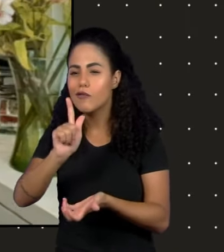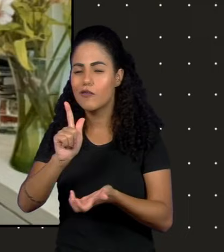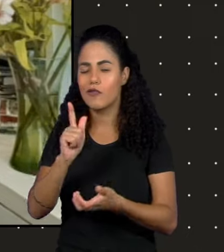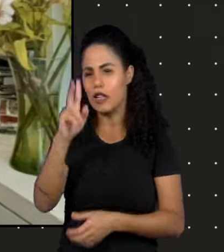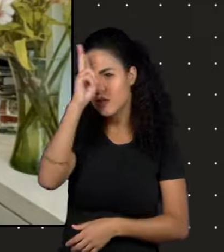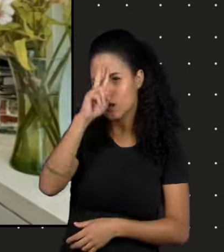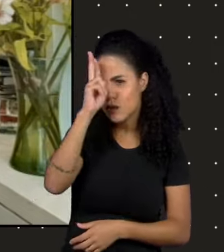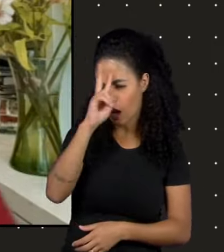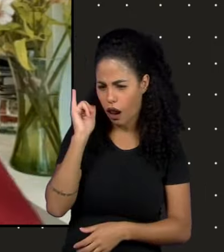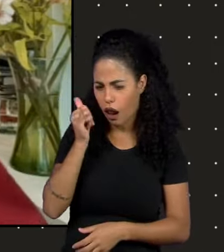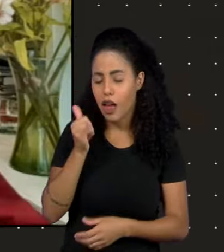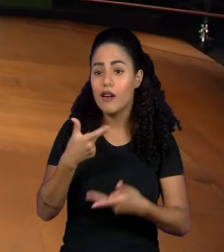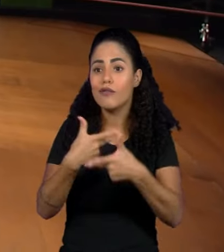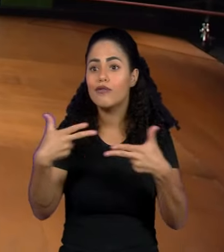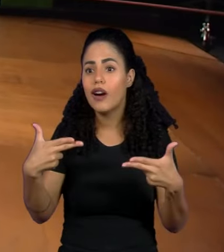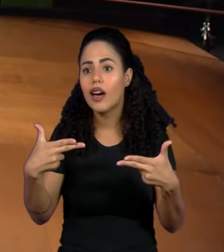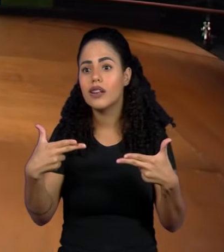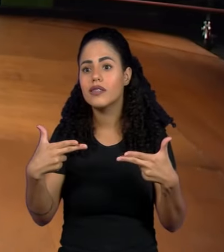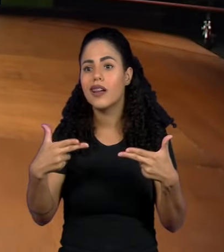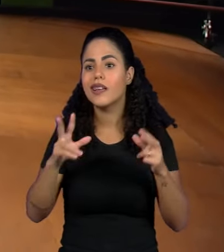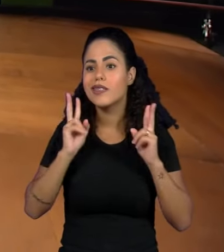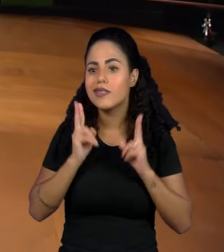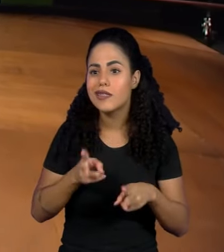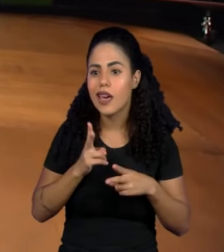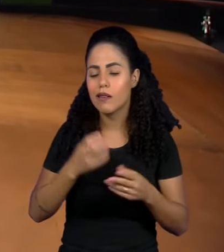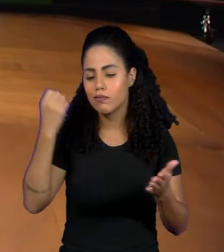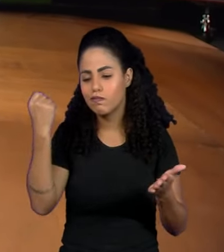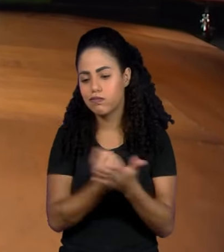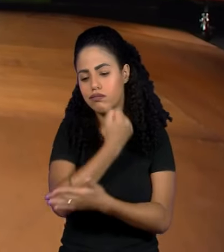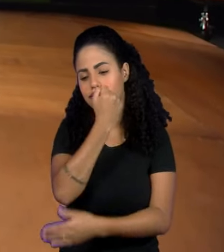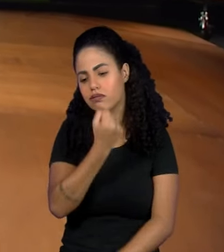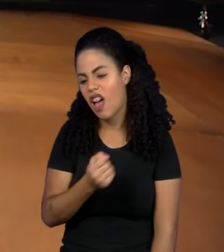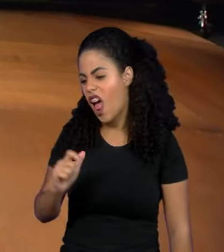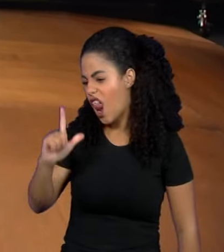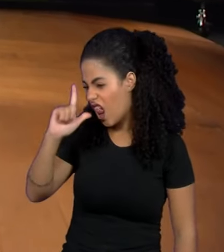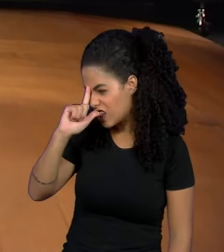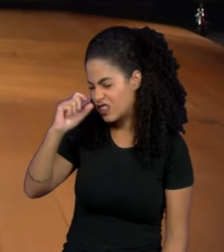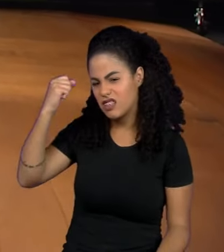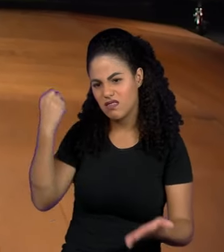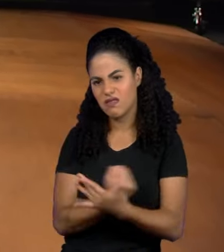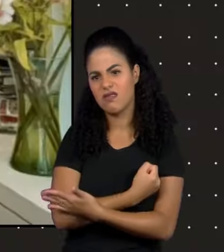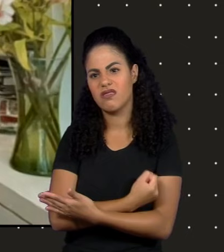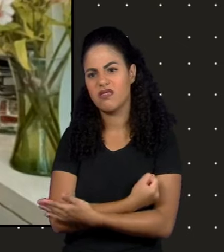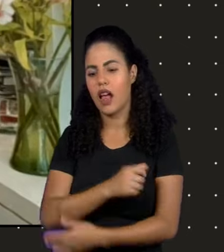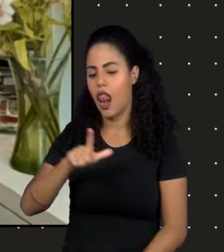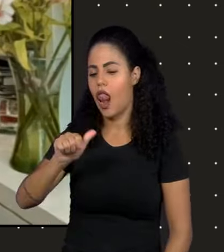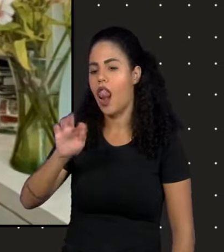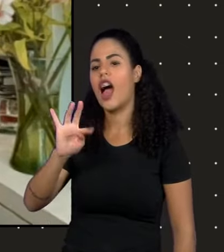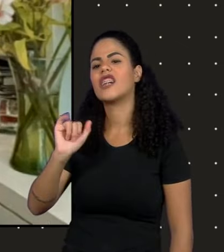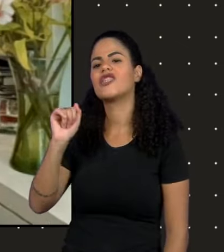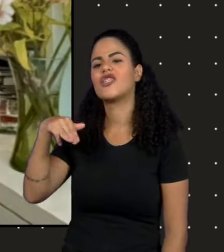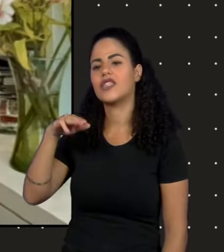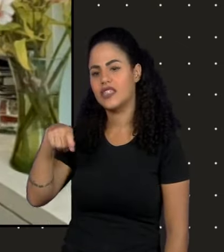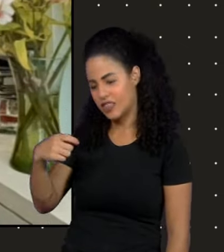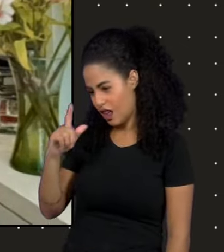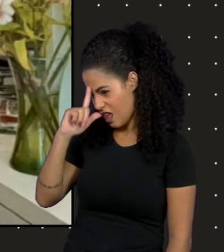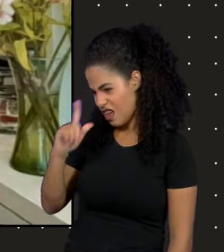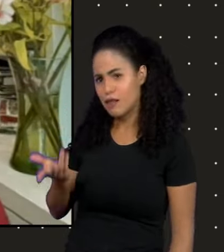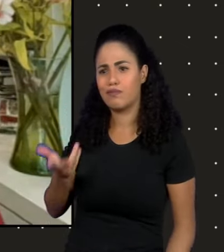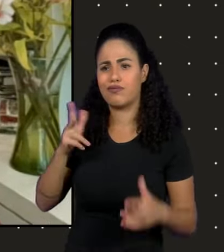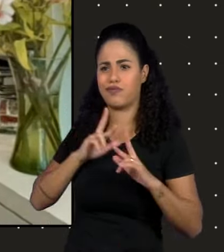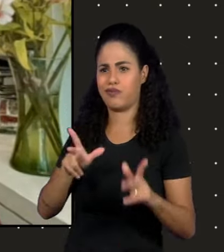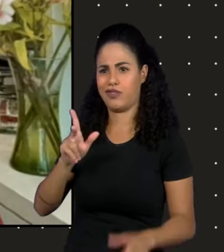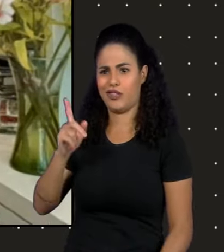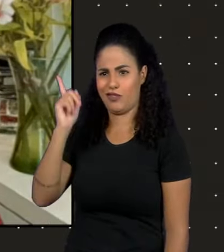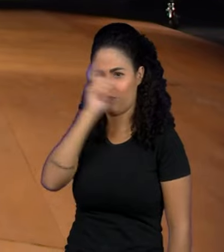fiquei muito, eu passava em tudo e ficava em latim. Eu só passei e 2, 3 vezes repetido no mesmo